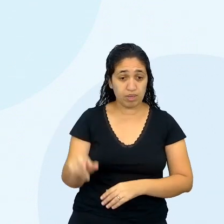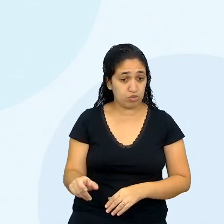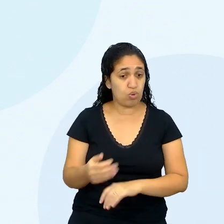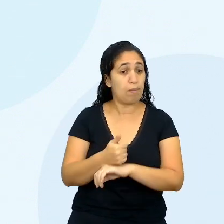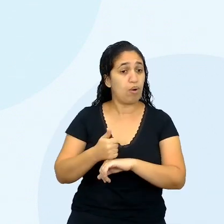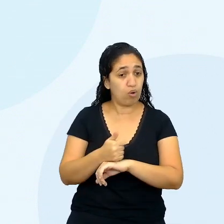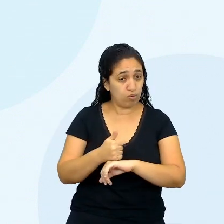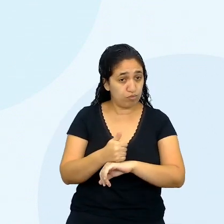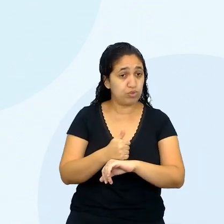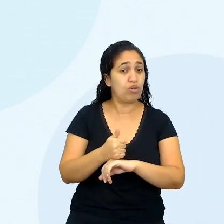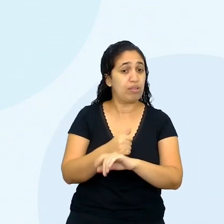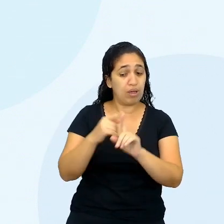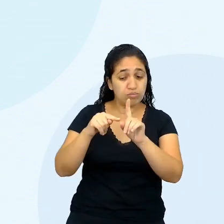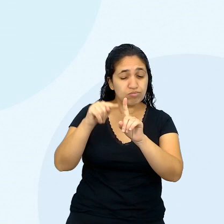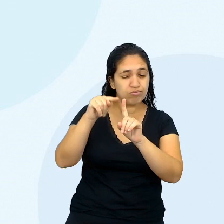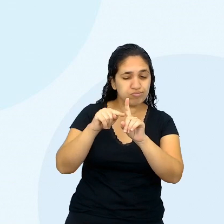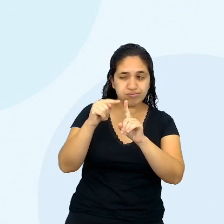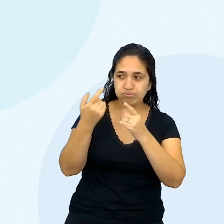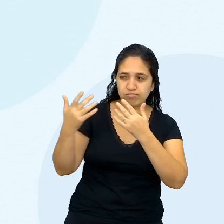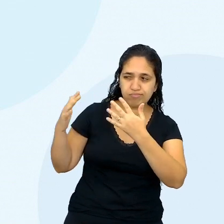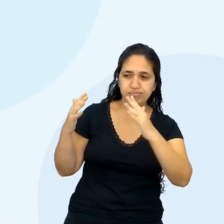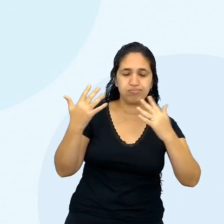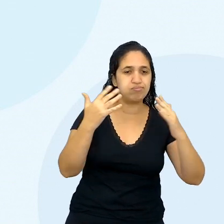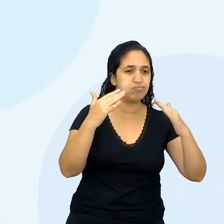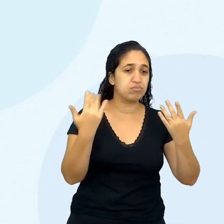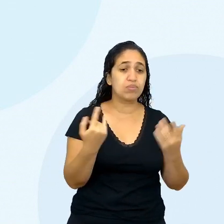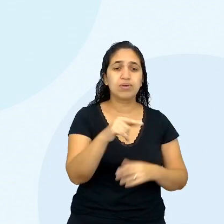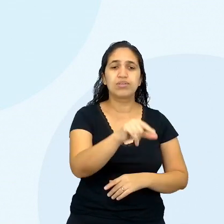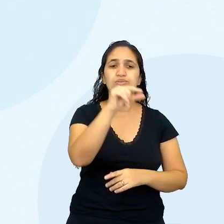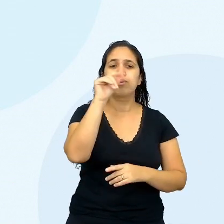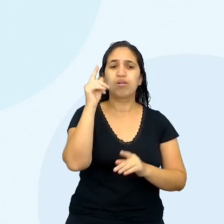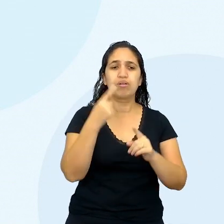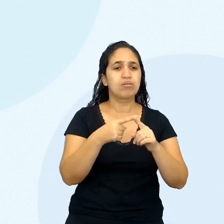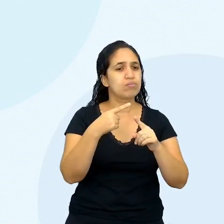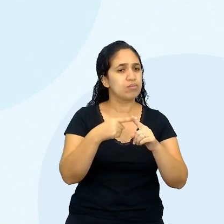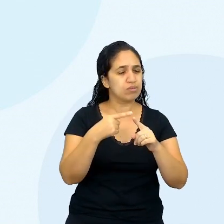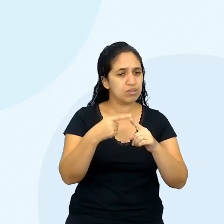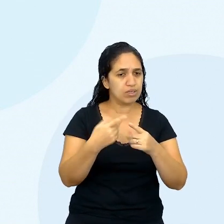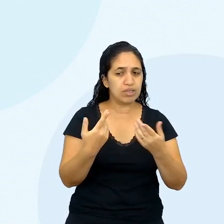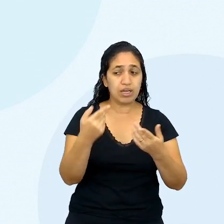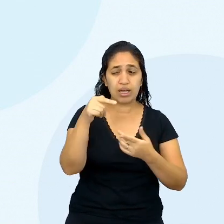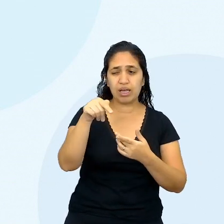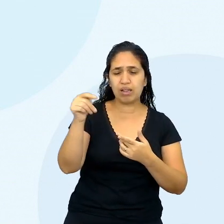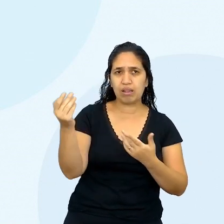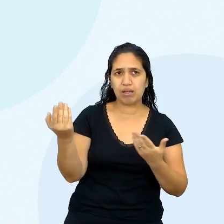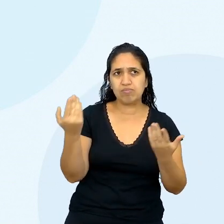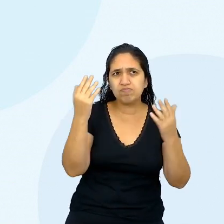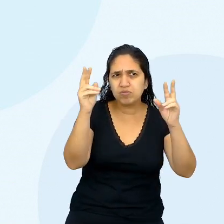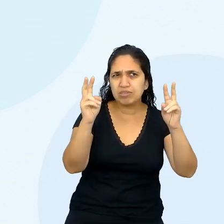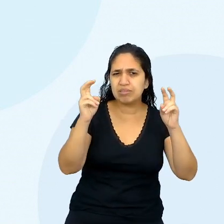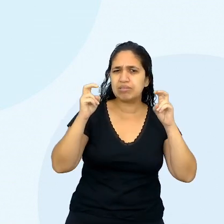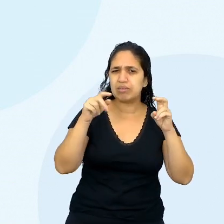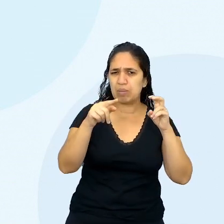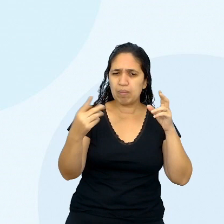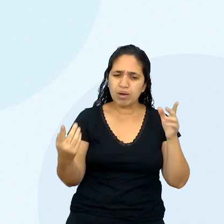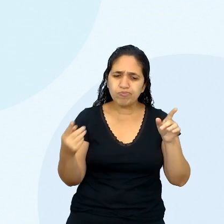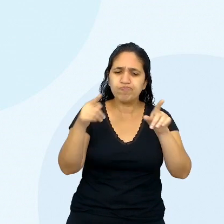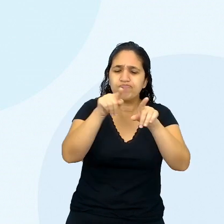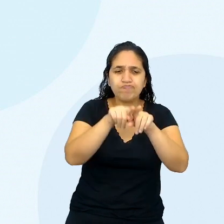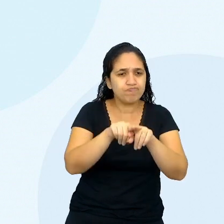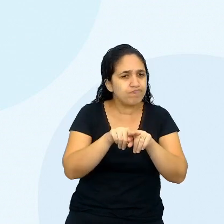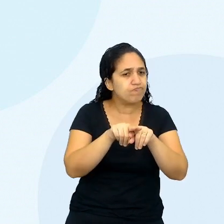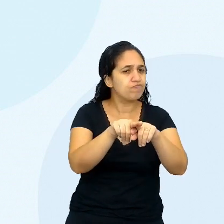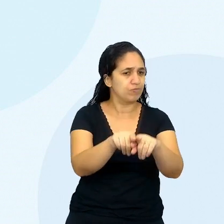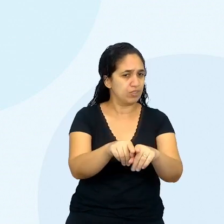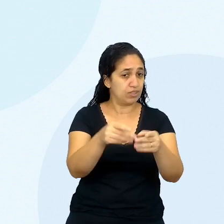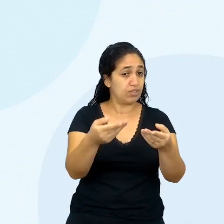aí sobre as mudanças climáticas, mas a gente escolheu ela também porque não tem como ela não ser essa temática integradora.